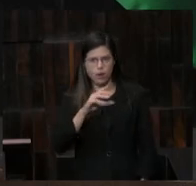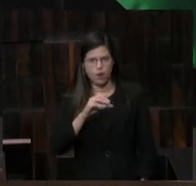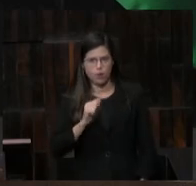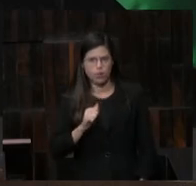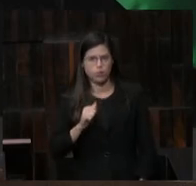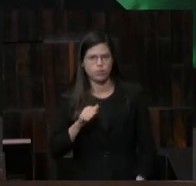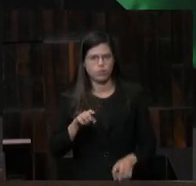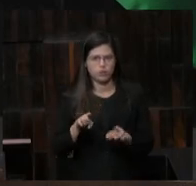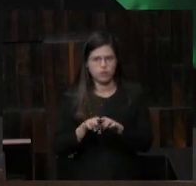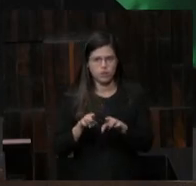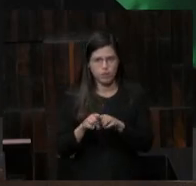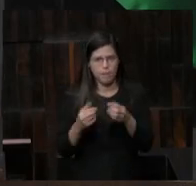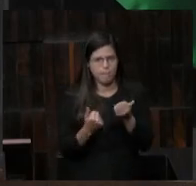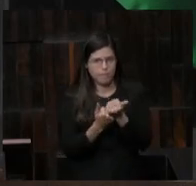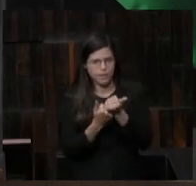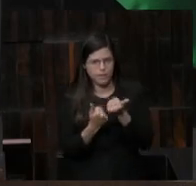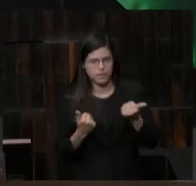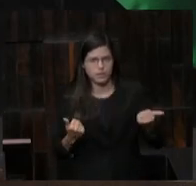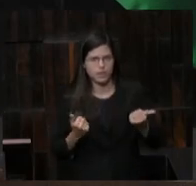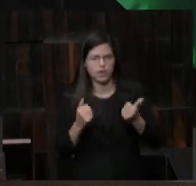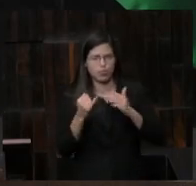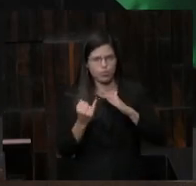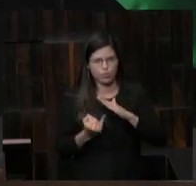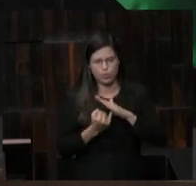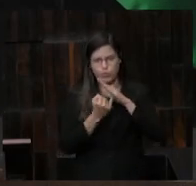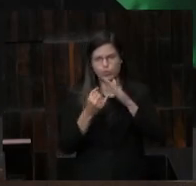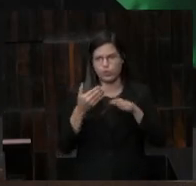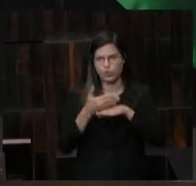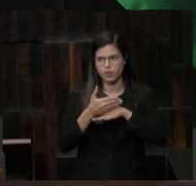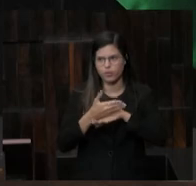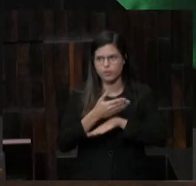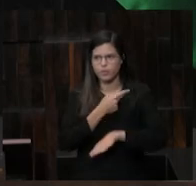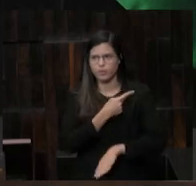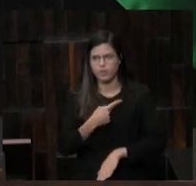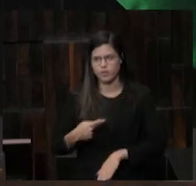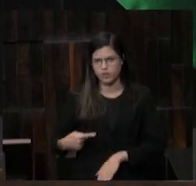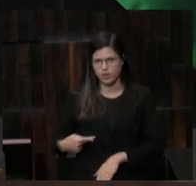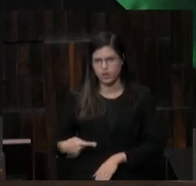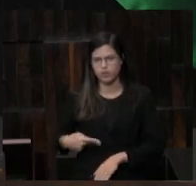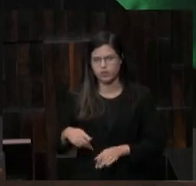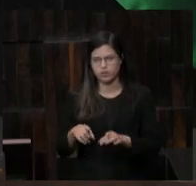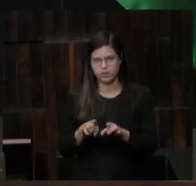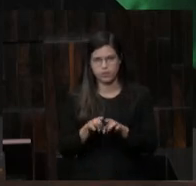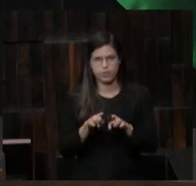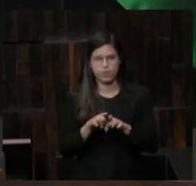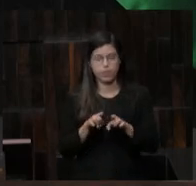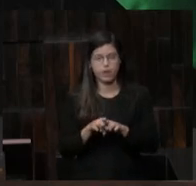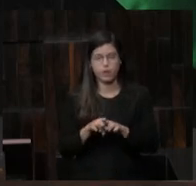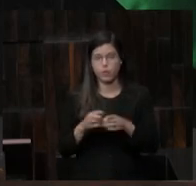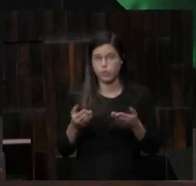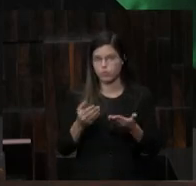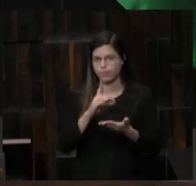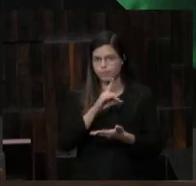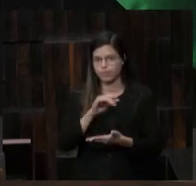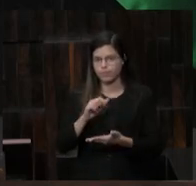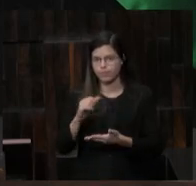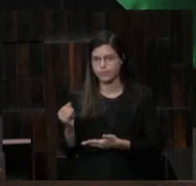minha parceira também, que é a ONG, que eu faço parte, que eu sou presidente de honra. E dizer que hoje é um dia muito